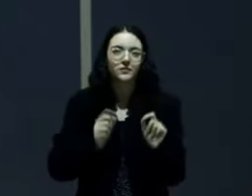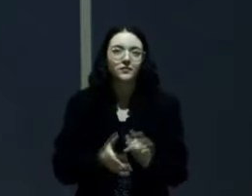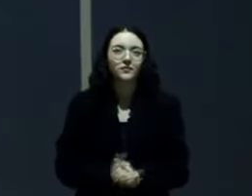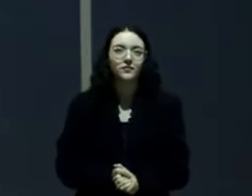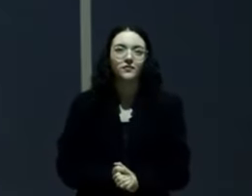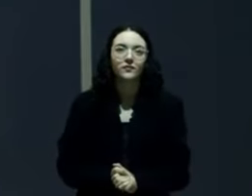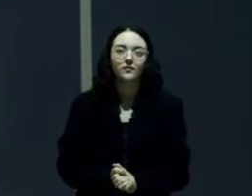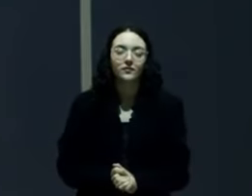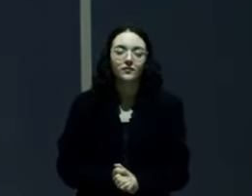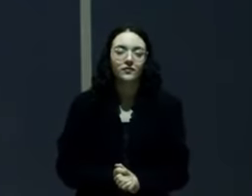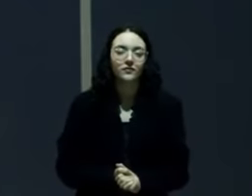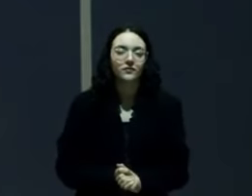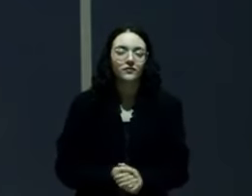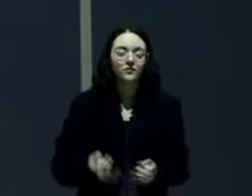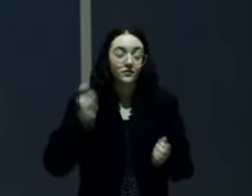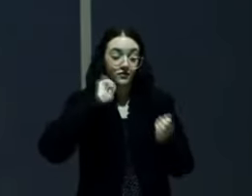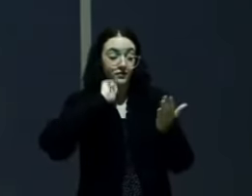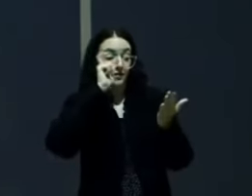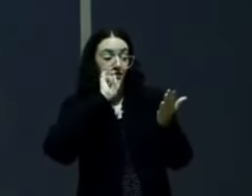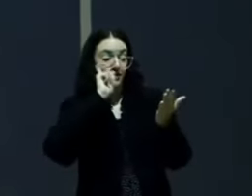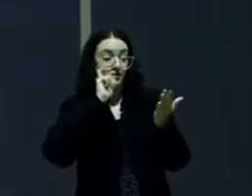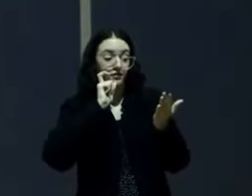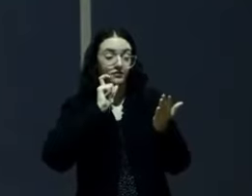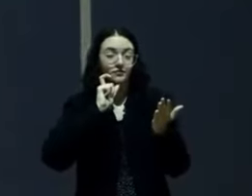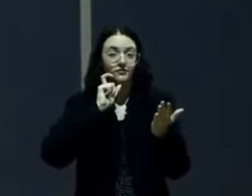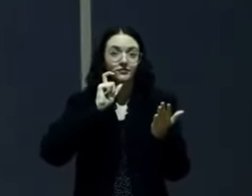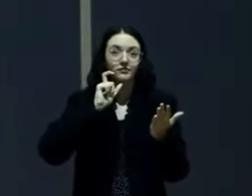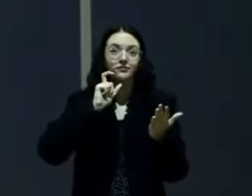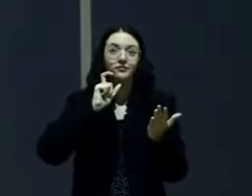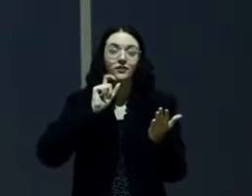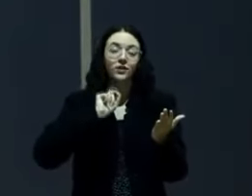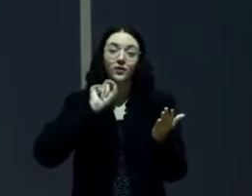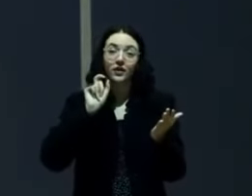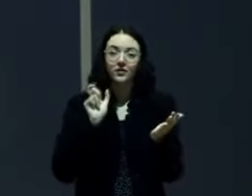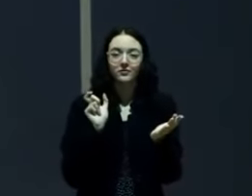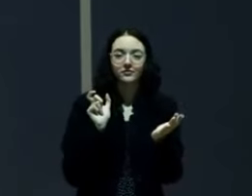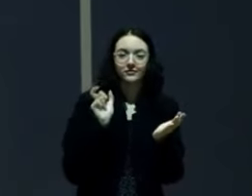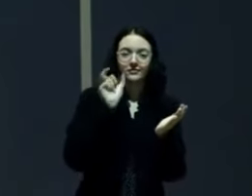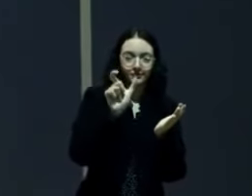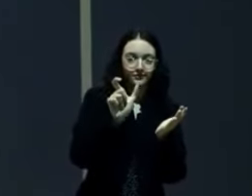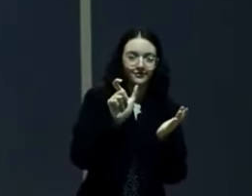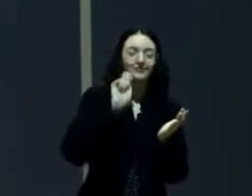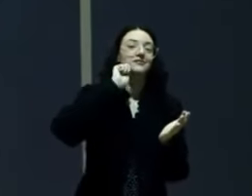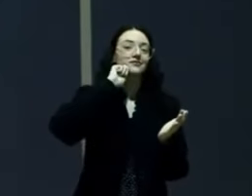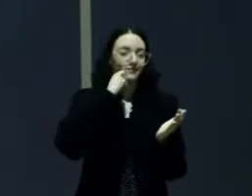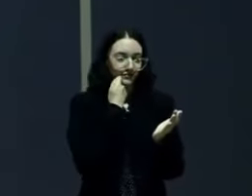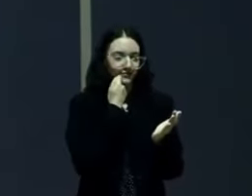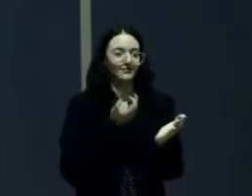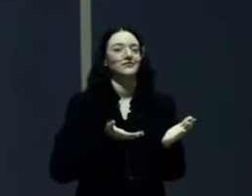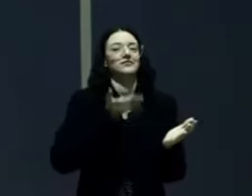algo que nos chama atenção. Isso é o que muitos chamam de uma palavra-chave num texto.